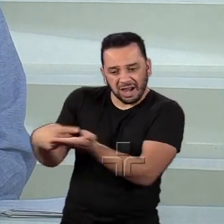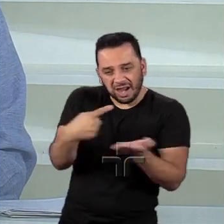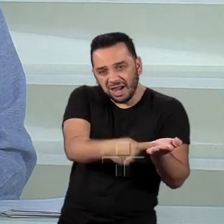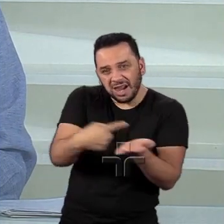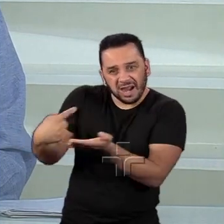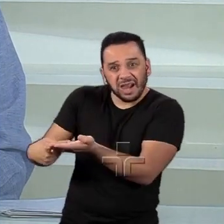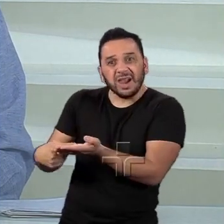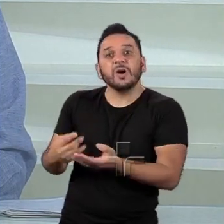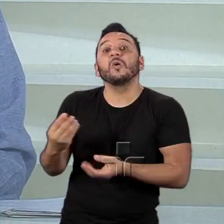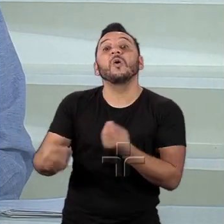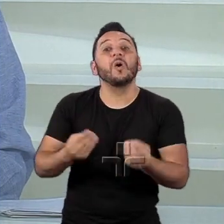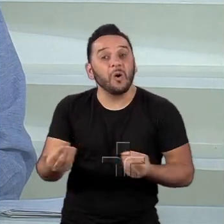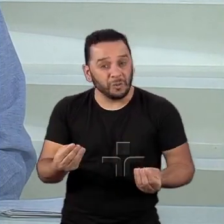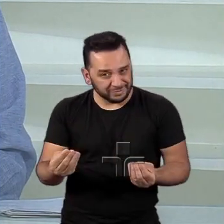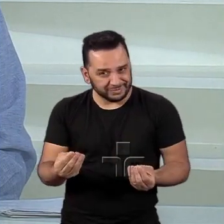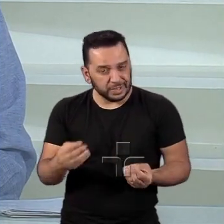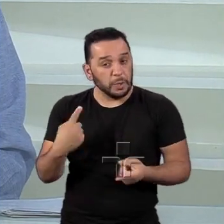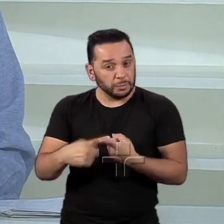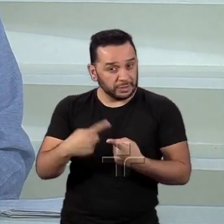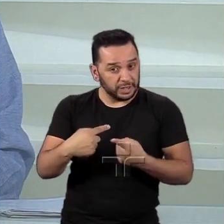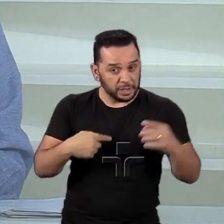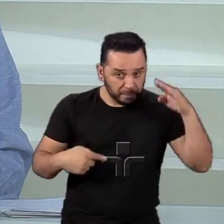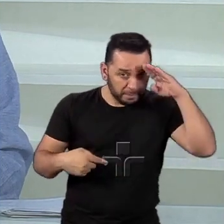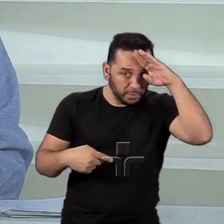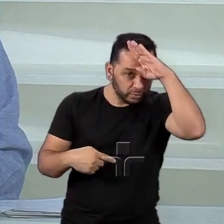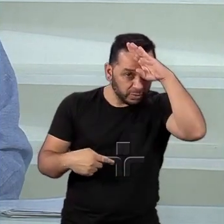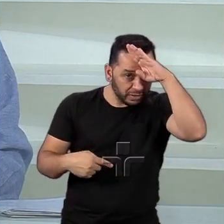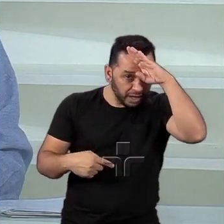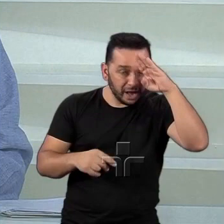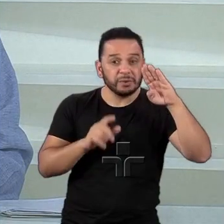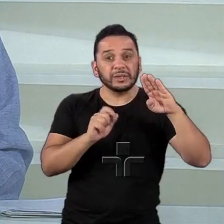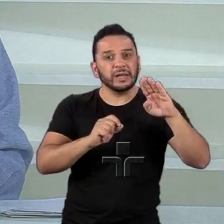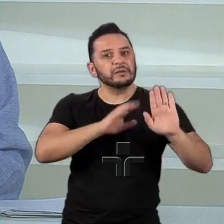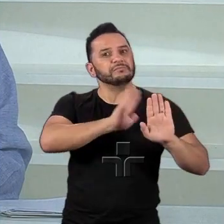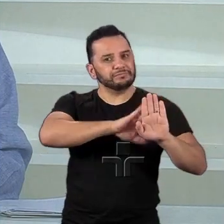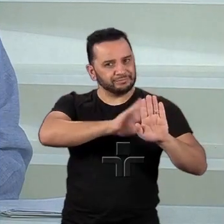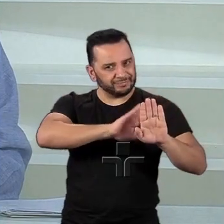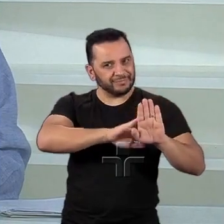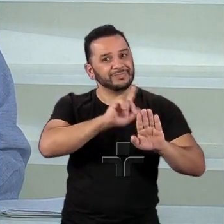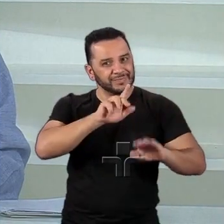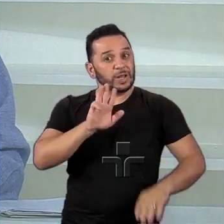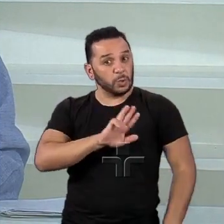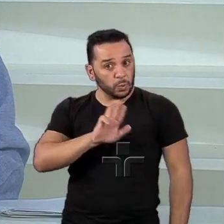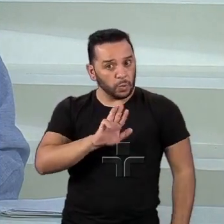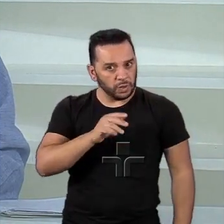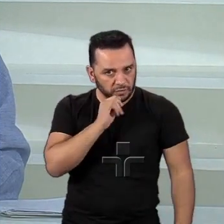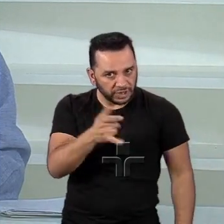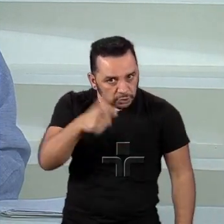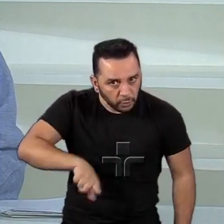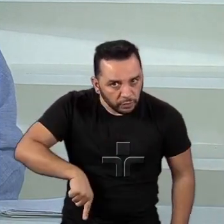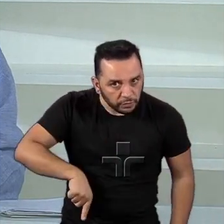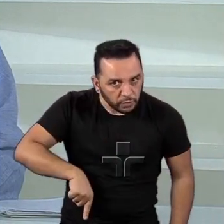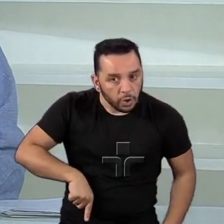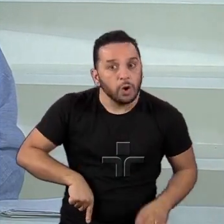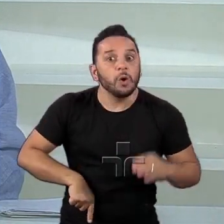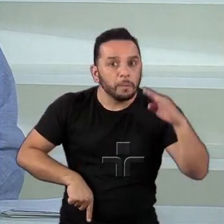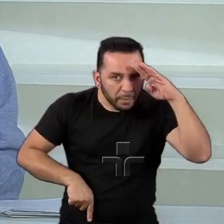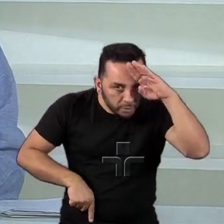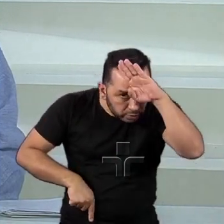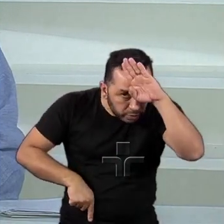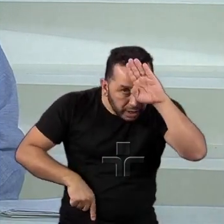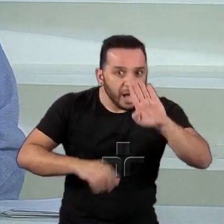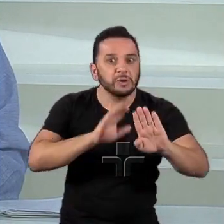tramado por quem? Porque o Bolsonaro é obra do Lula. Vou repetir, o Bolsonaro é obra